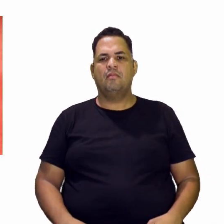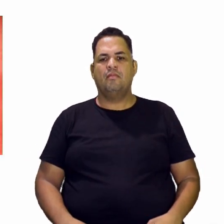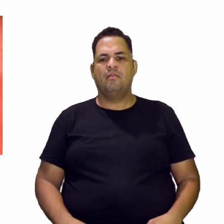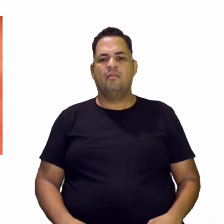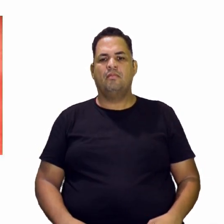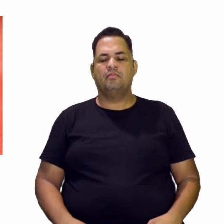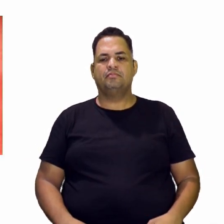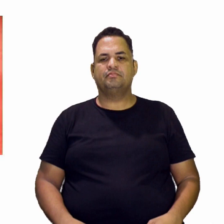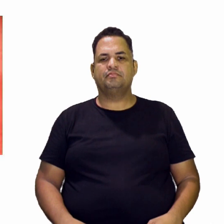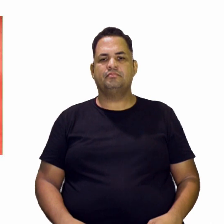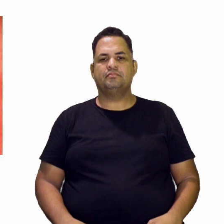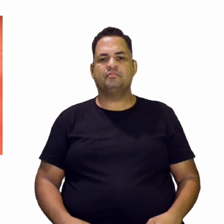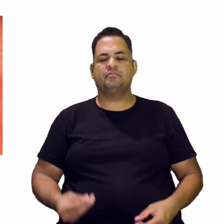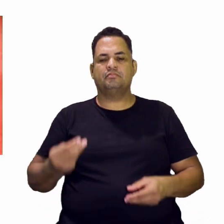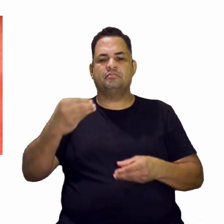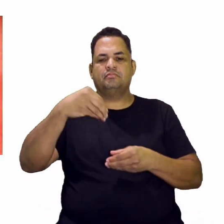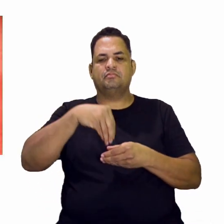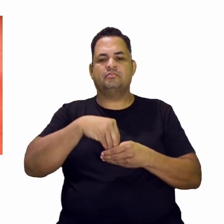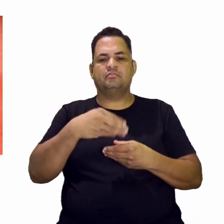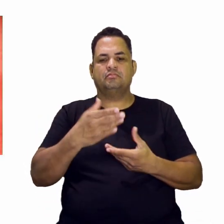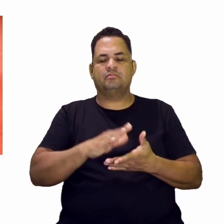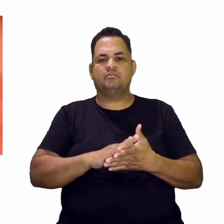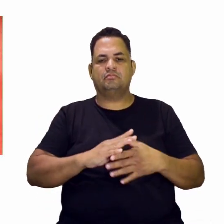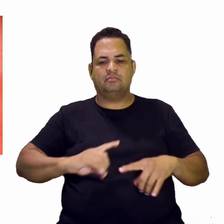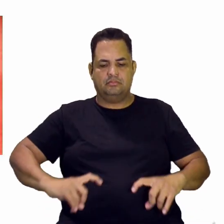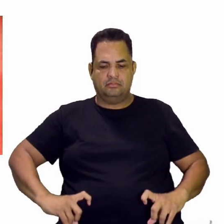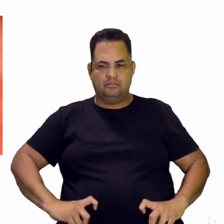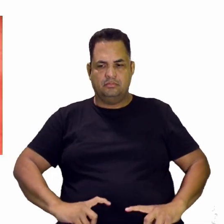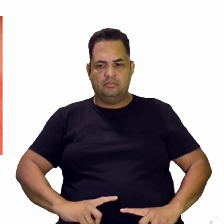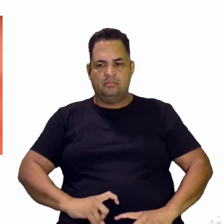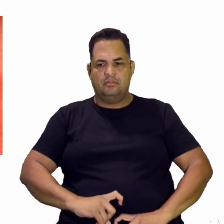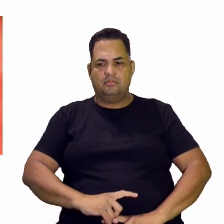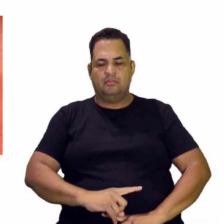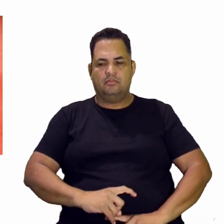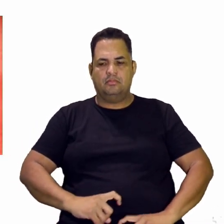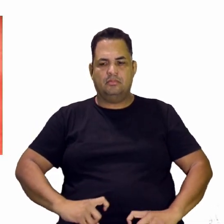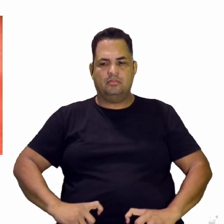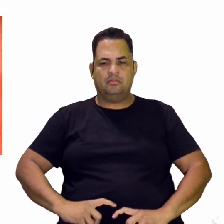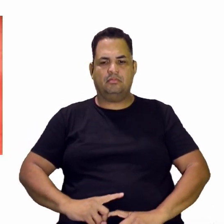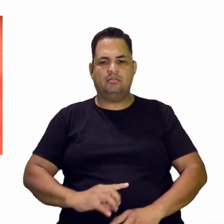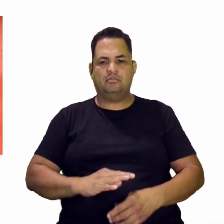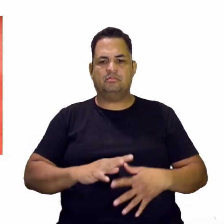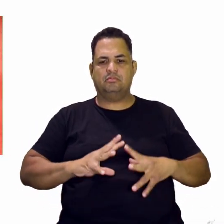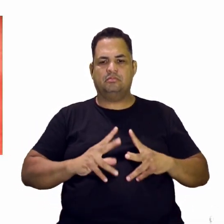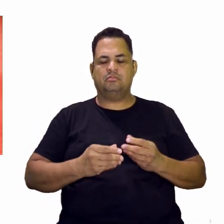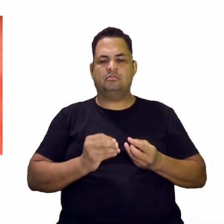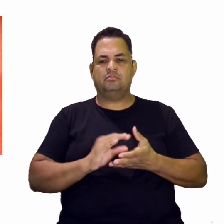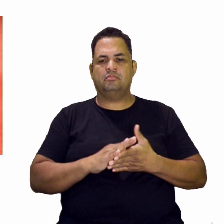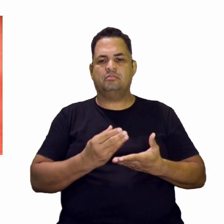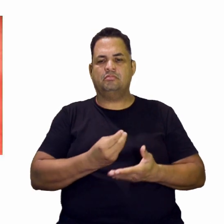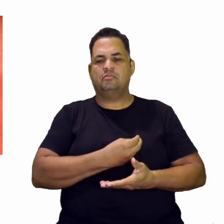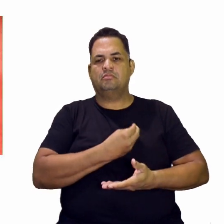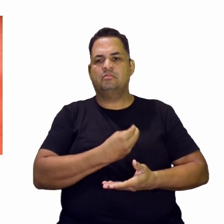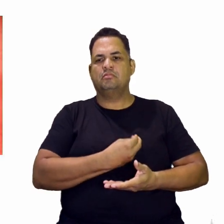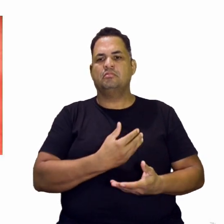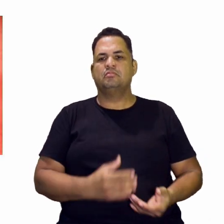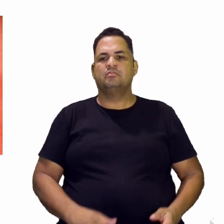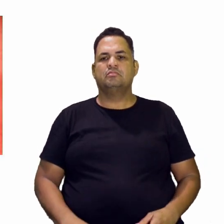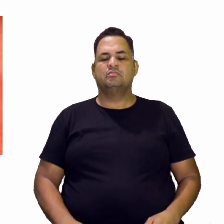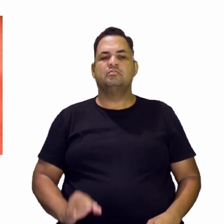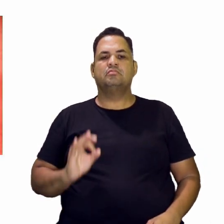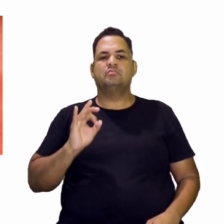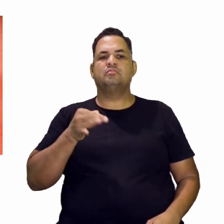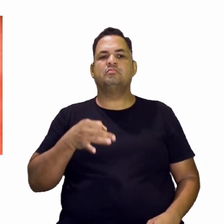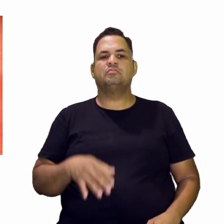E endo significa internamente. Então, os vermes parasitam todas as formas de seres vivos,